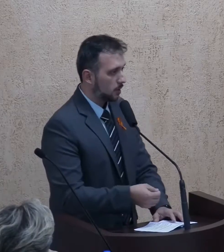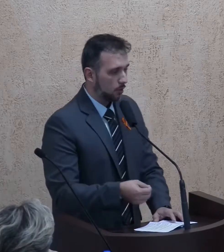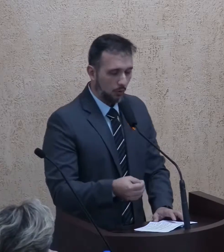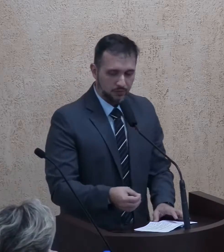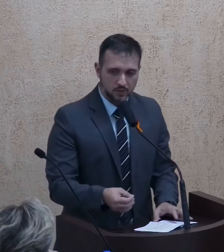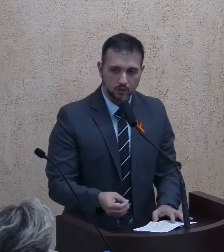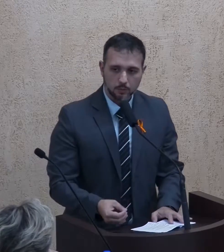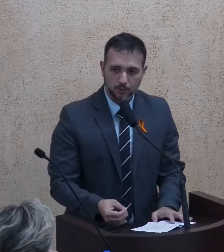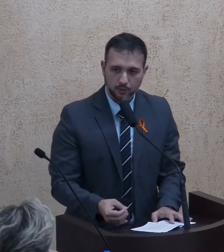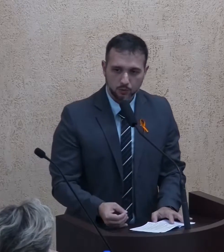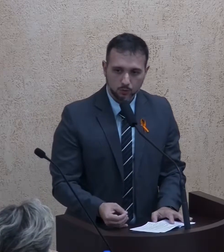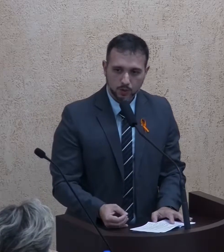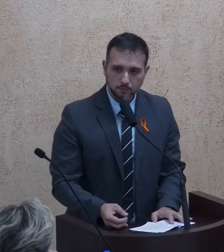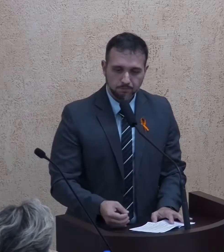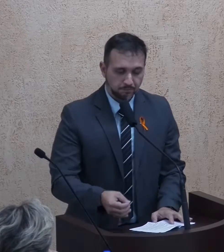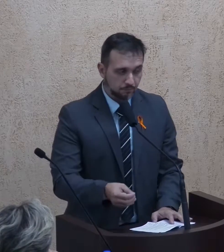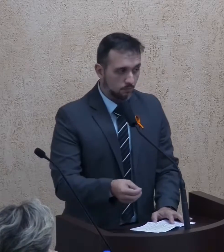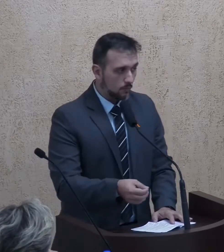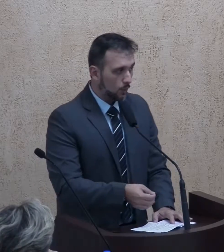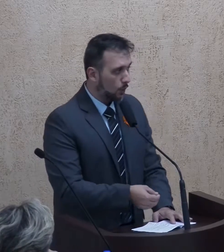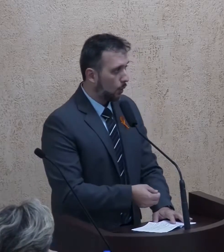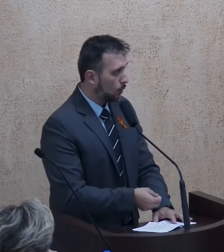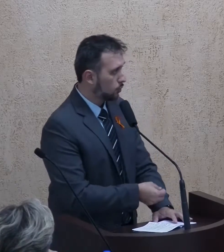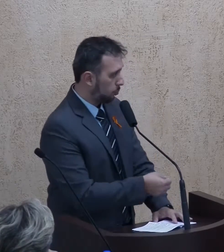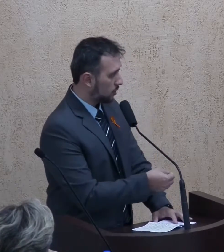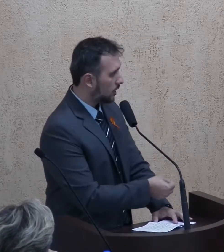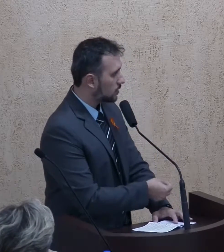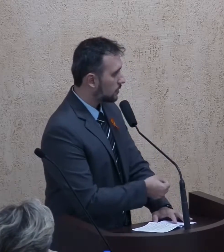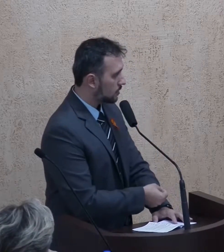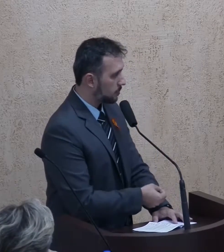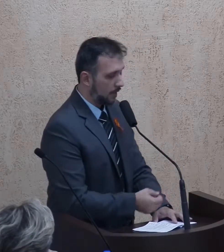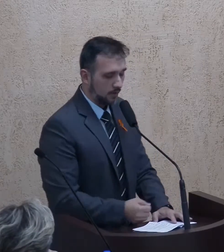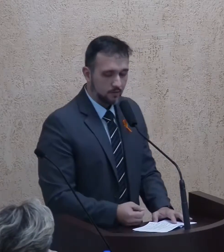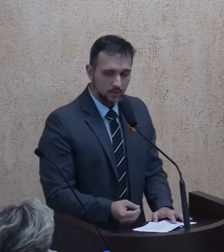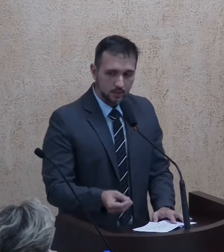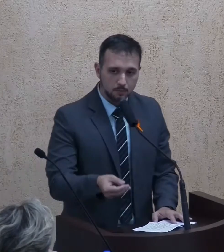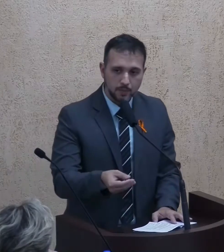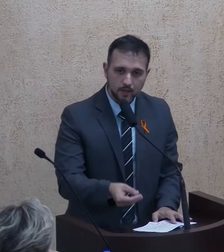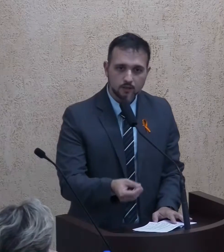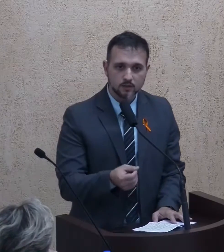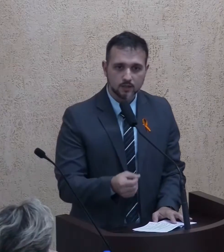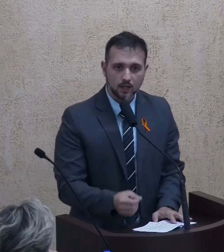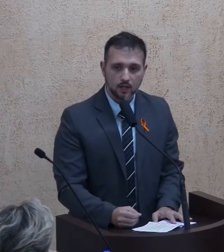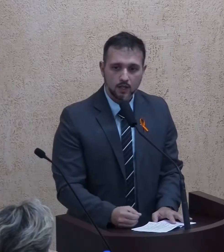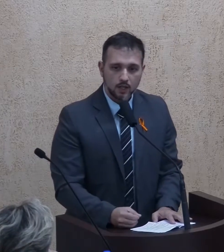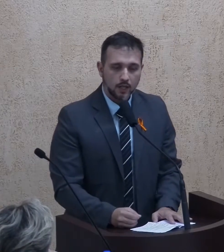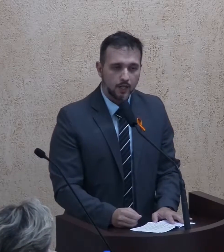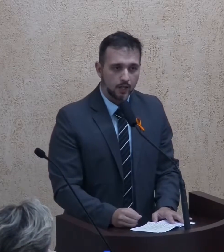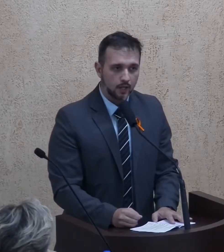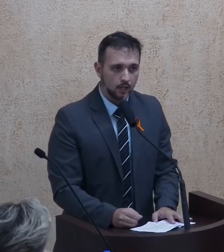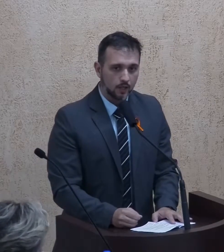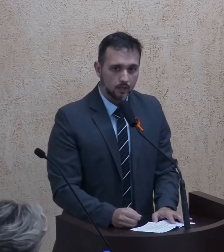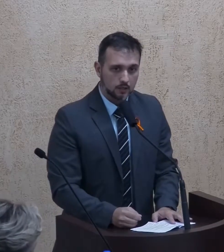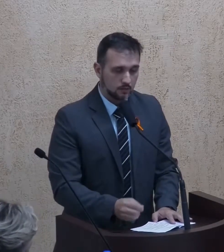site oficial da Prefeitura ou no portal da transparência, que também está